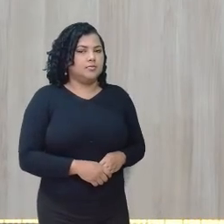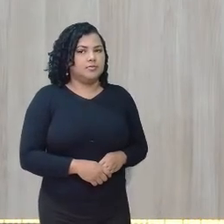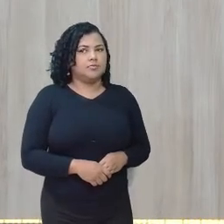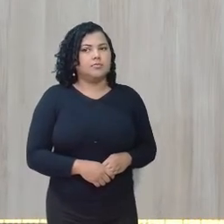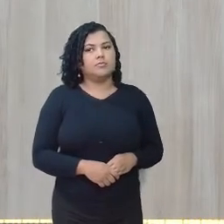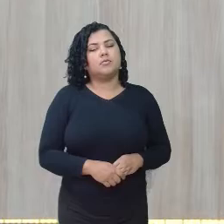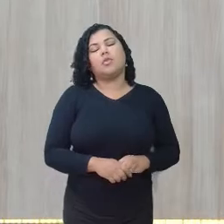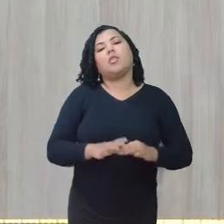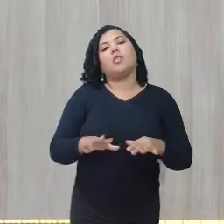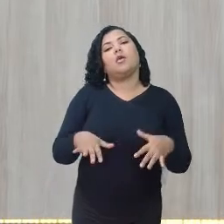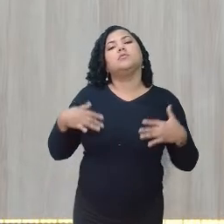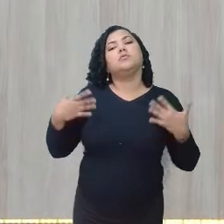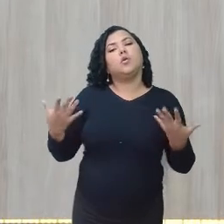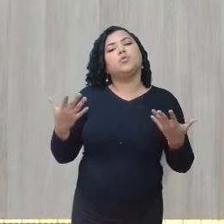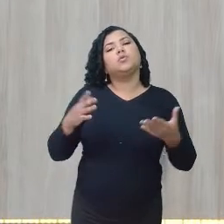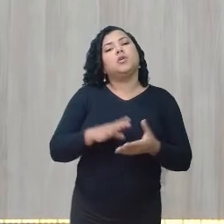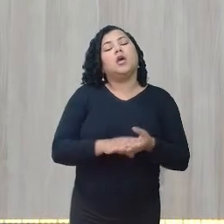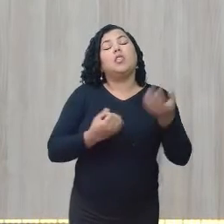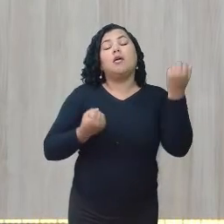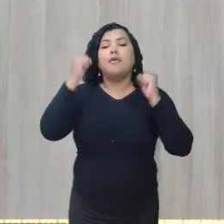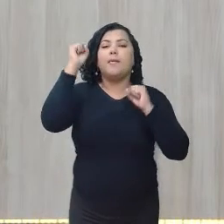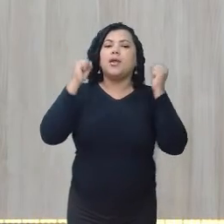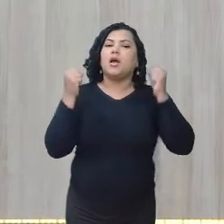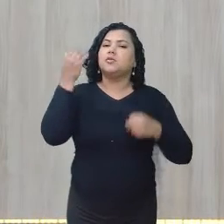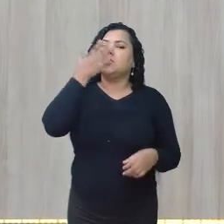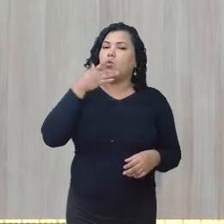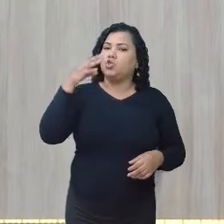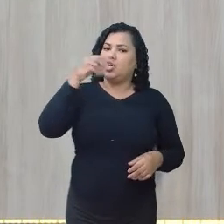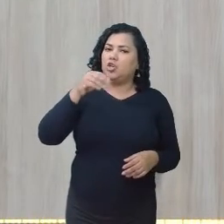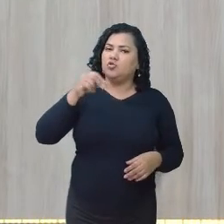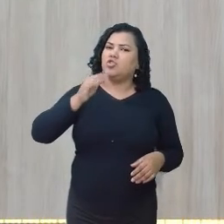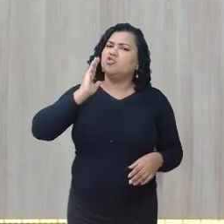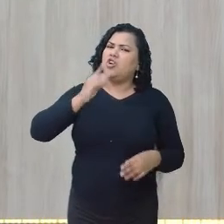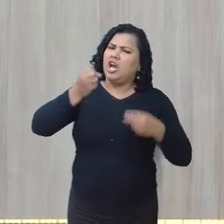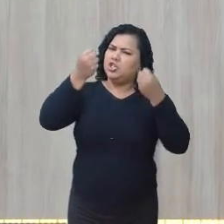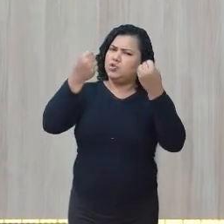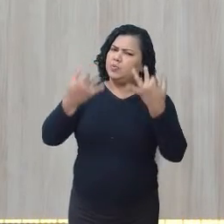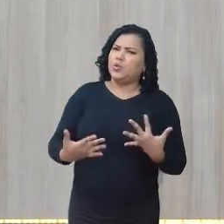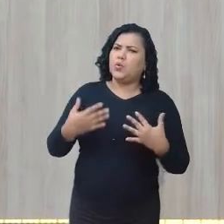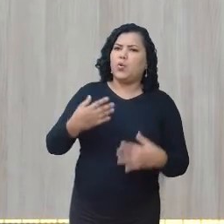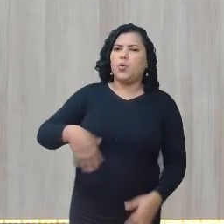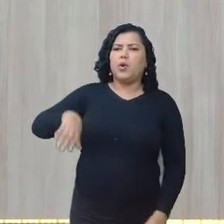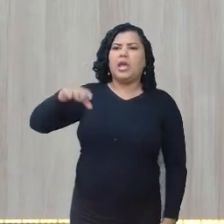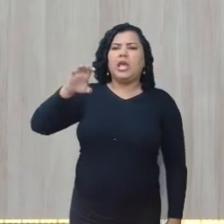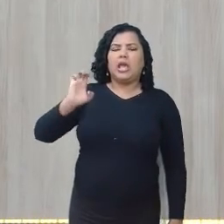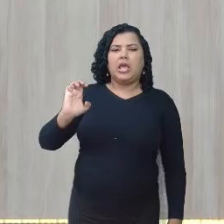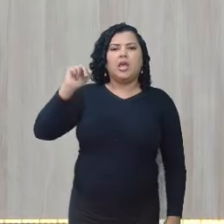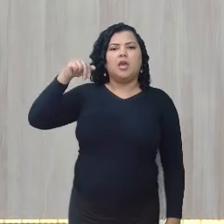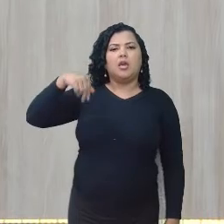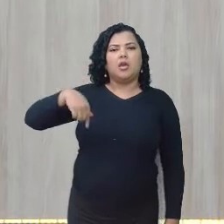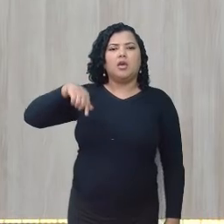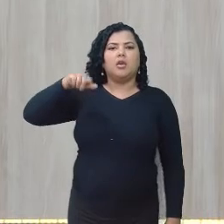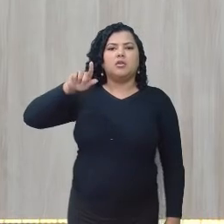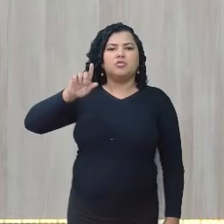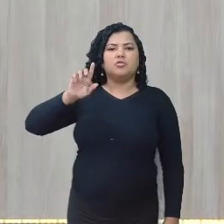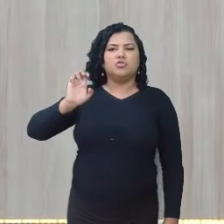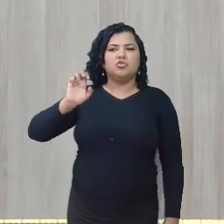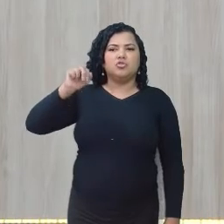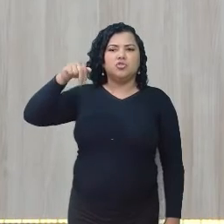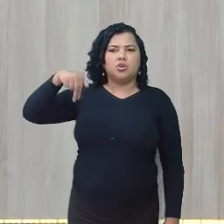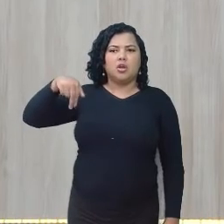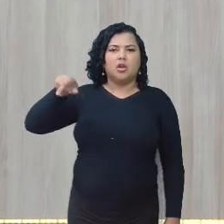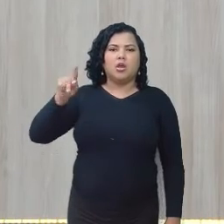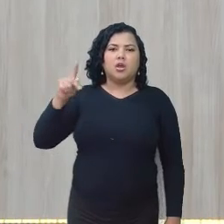produção do açúcar, o engenho, a gente já falou um pouco, né, do engenho no início da nossa aula. O engenho ele